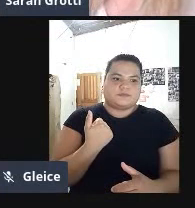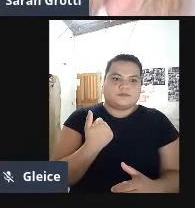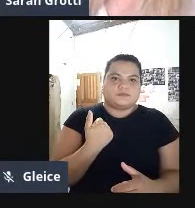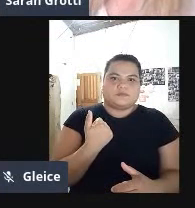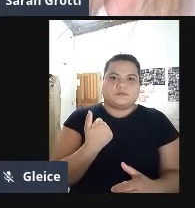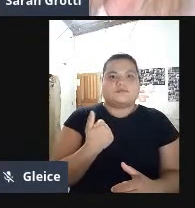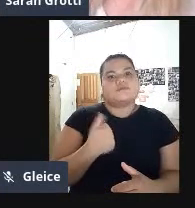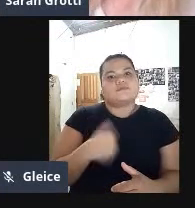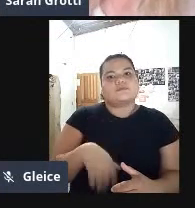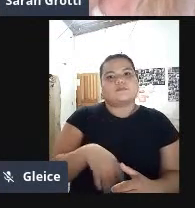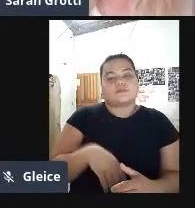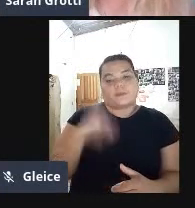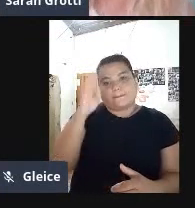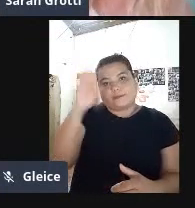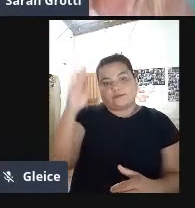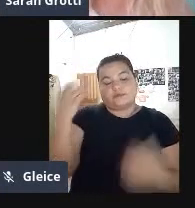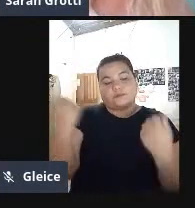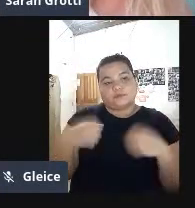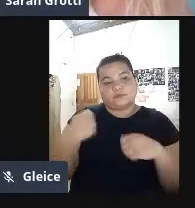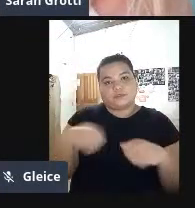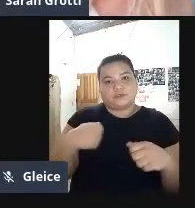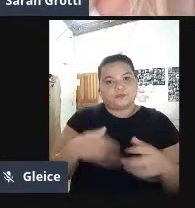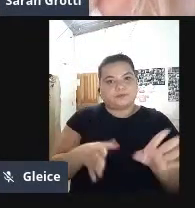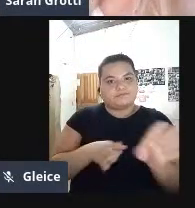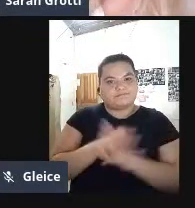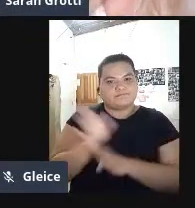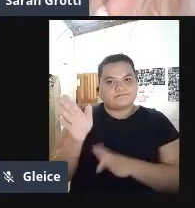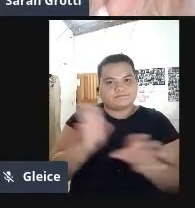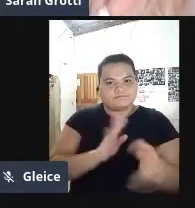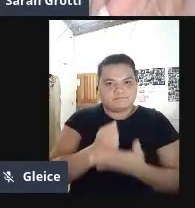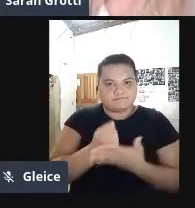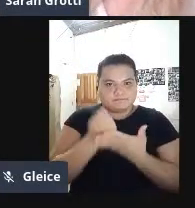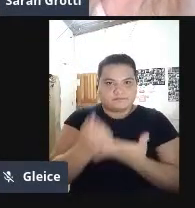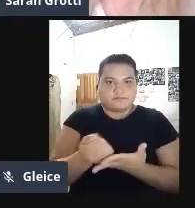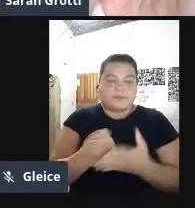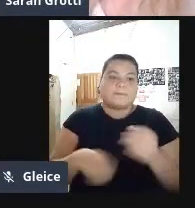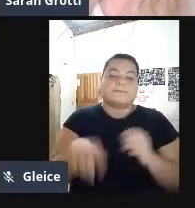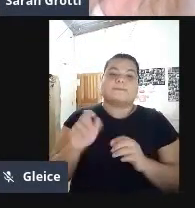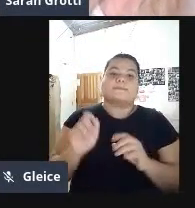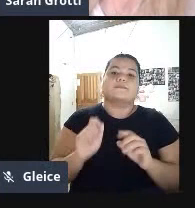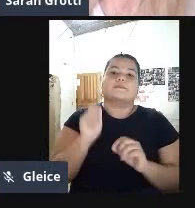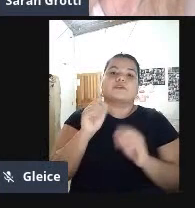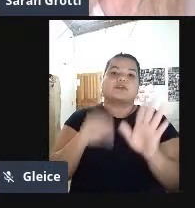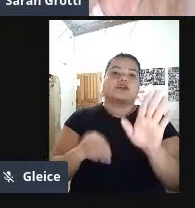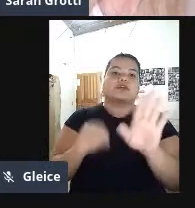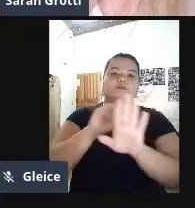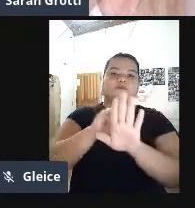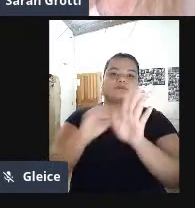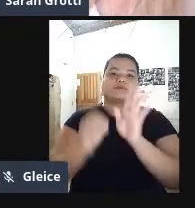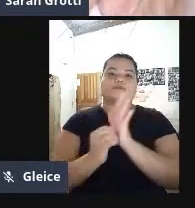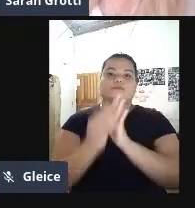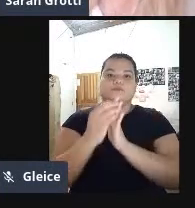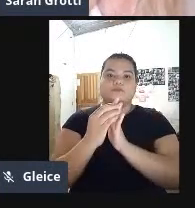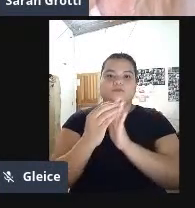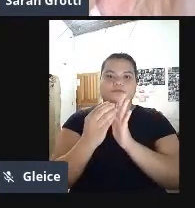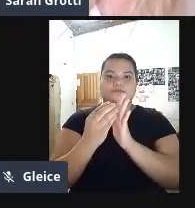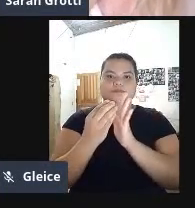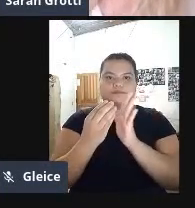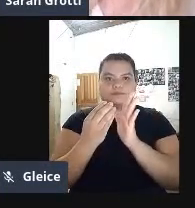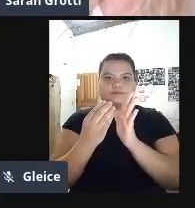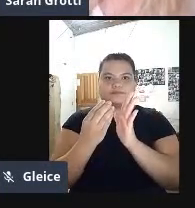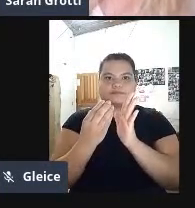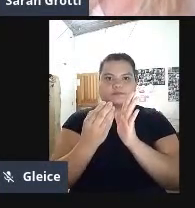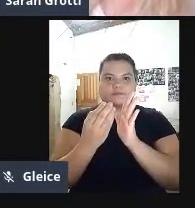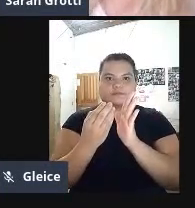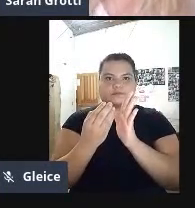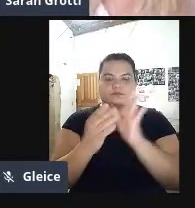tem que tratar no vegetarianismo. O primeiro é a proteína, né, que tem como função a enzimática,